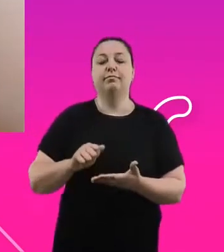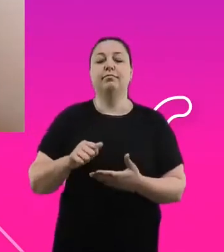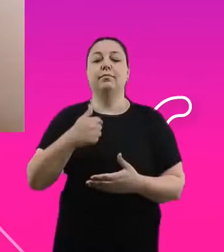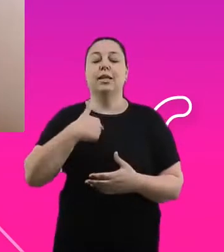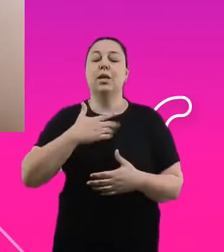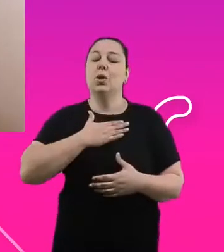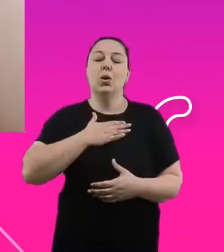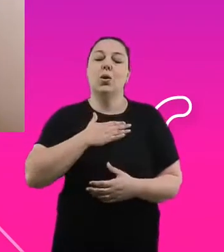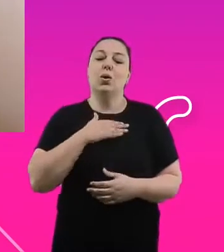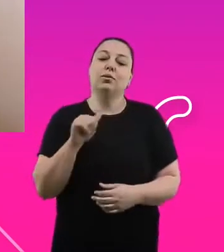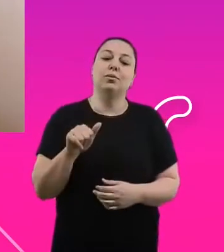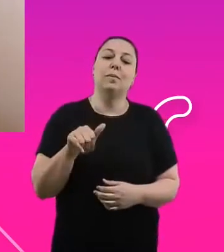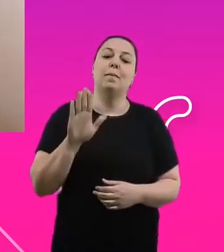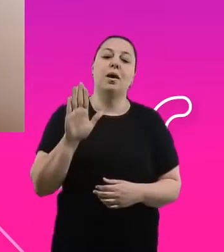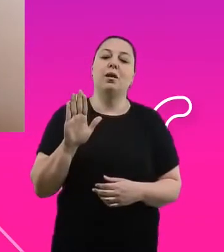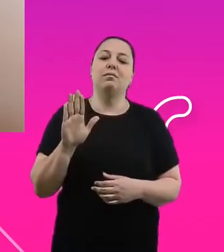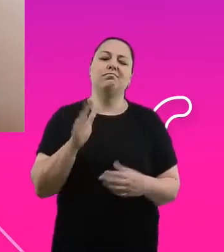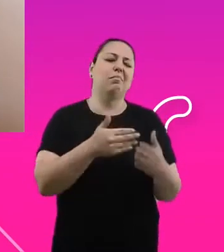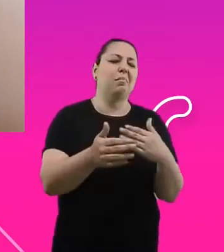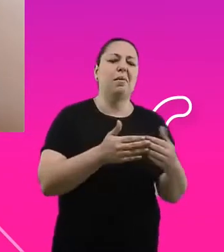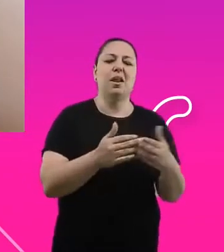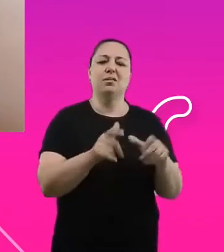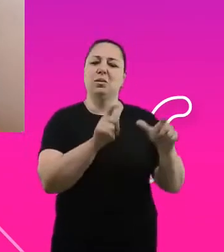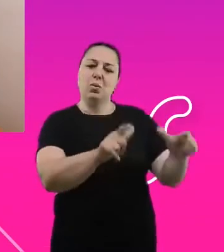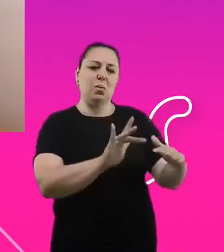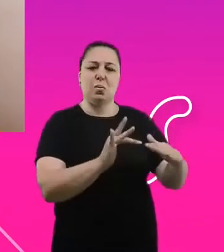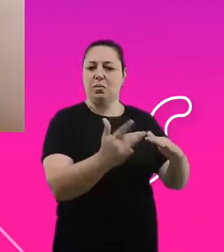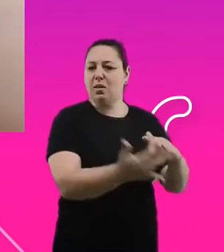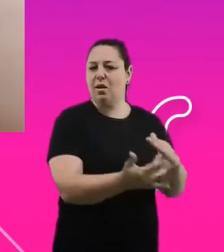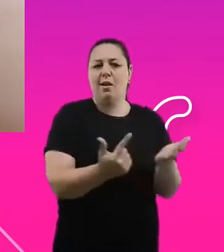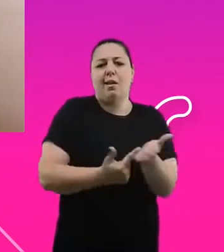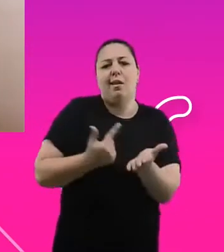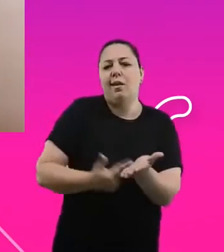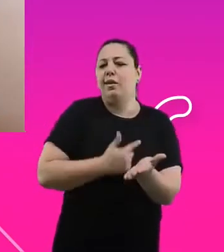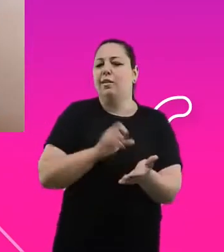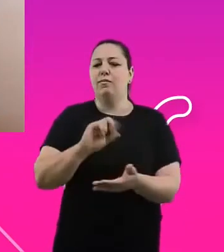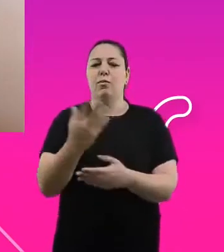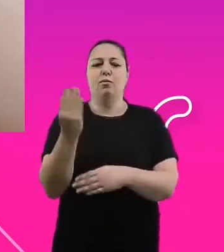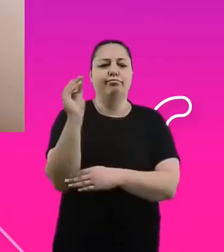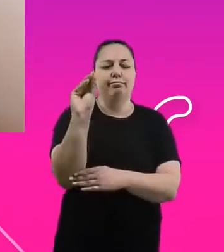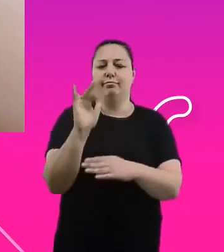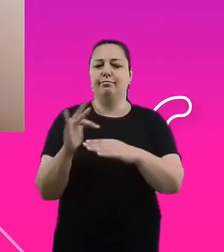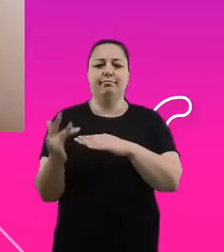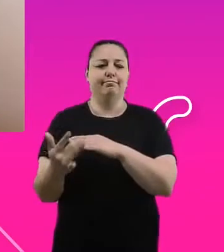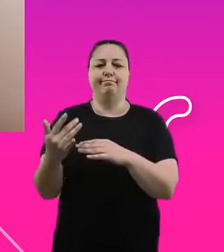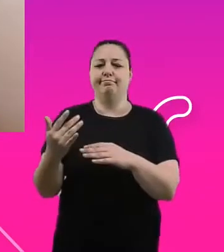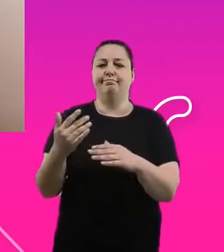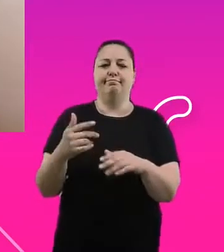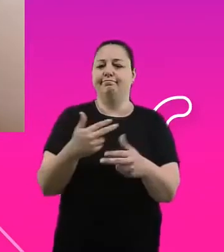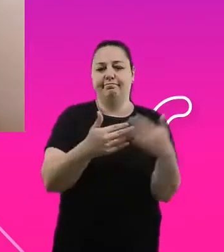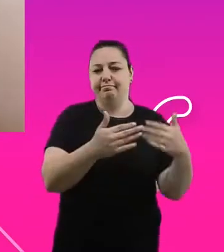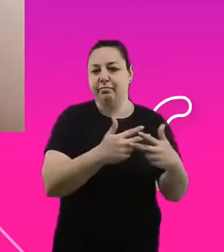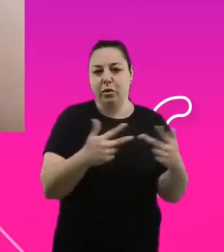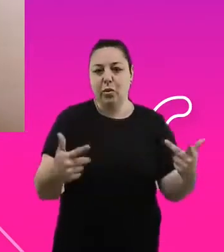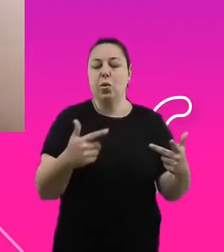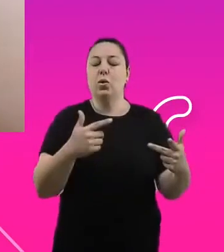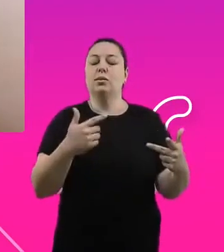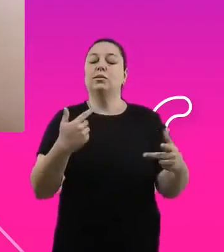fazer, não importa a mídia, não importa se é escrevendo um livro, um post ou uma matéria, eu colaboro com alguns veículos.